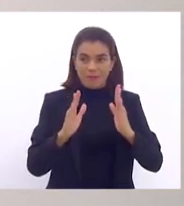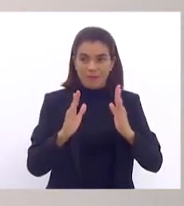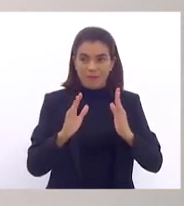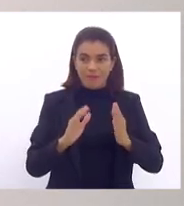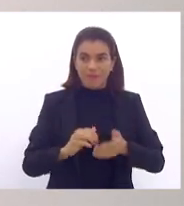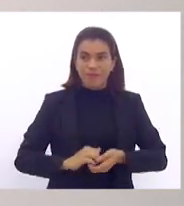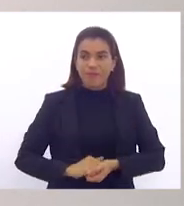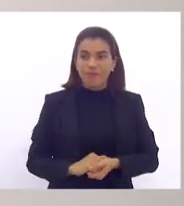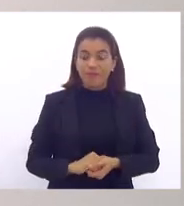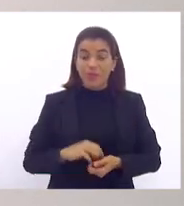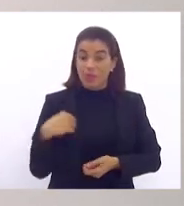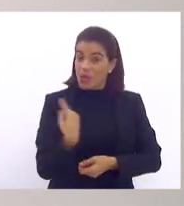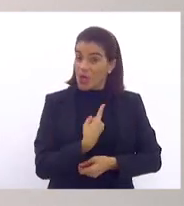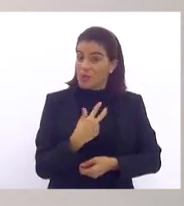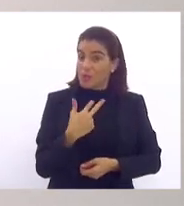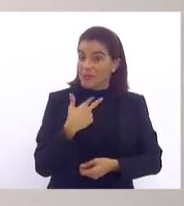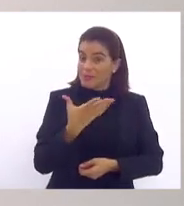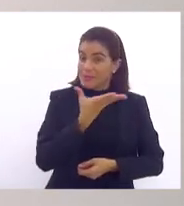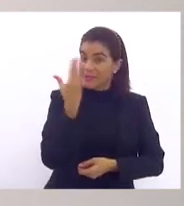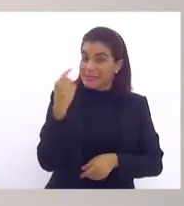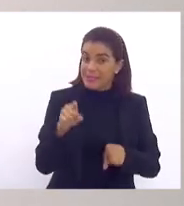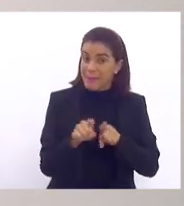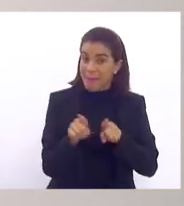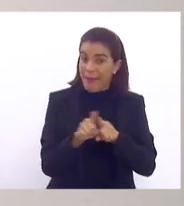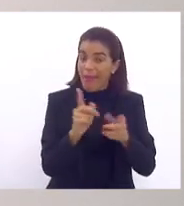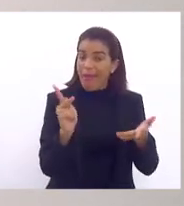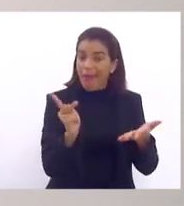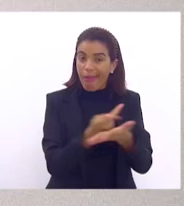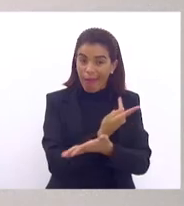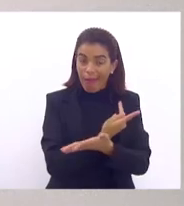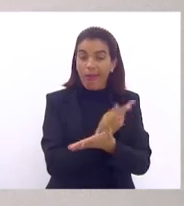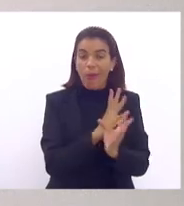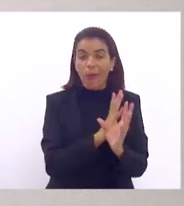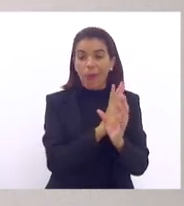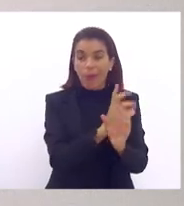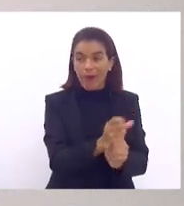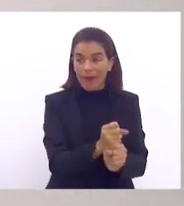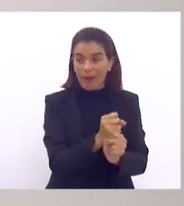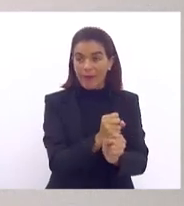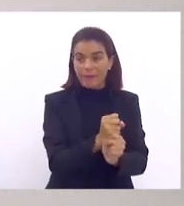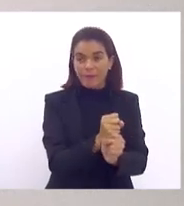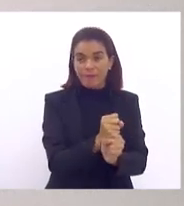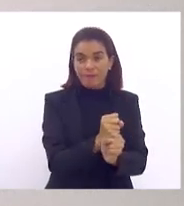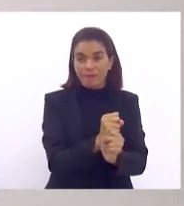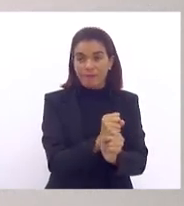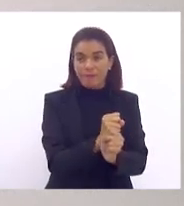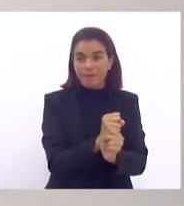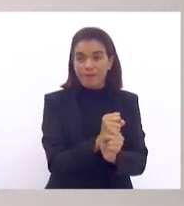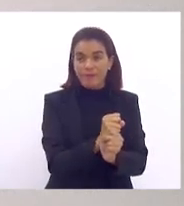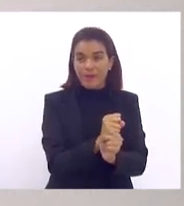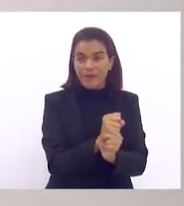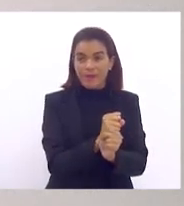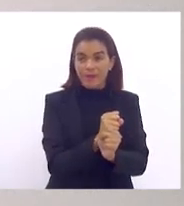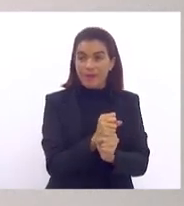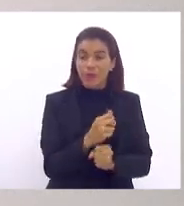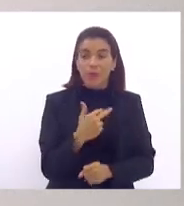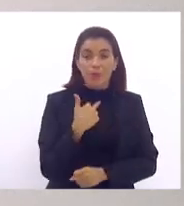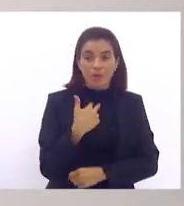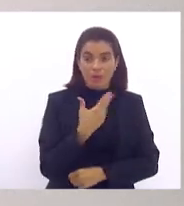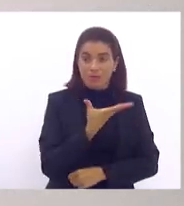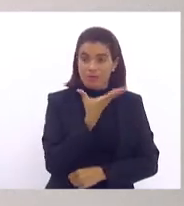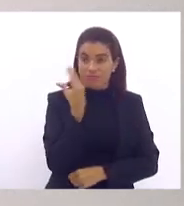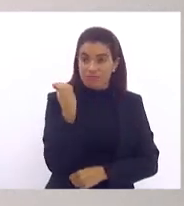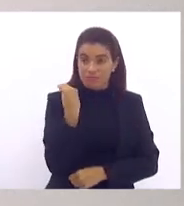também de erros numéricos já que foi dito aqui e eu não vou retomá-los mas não nos esqueçamos do